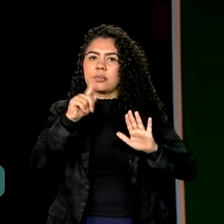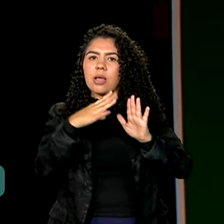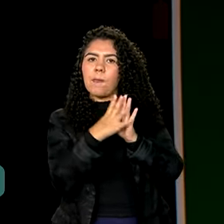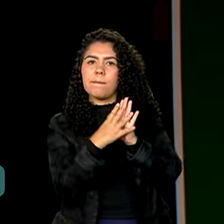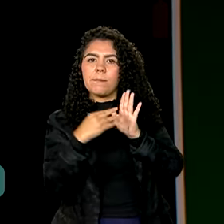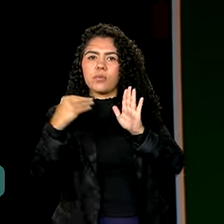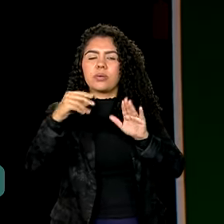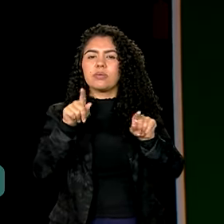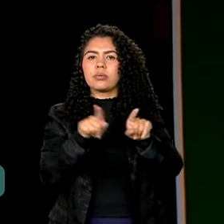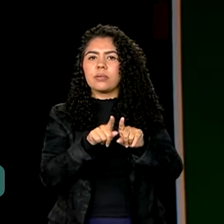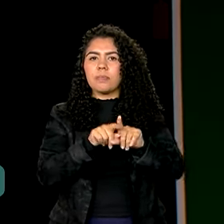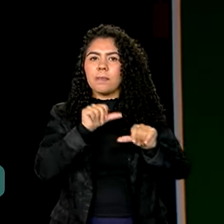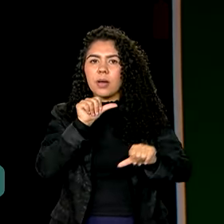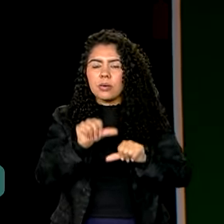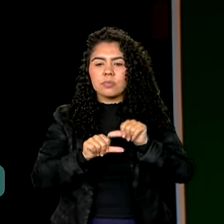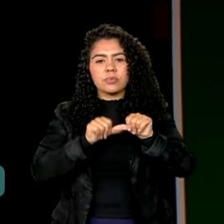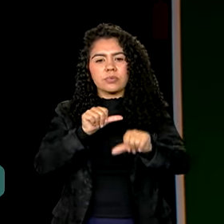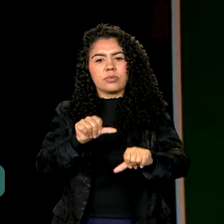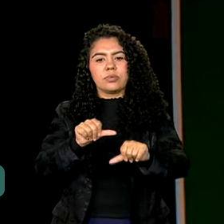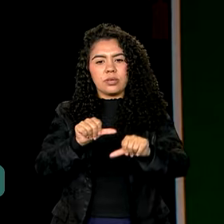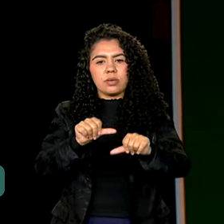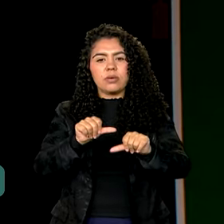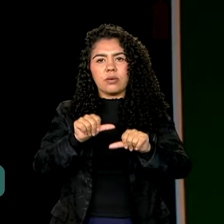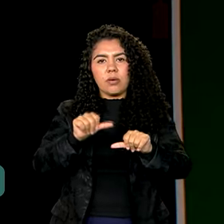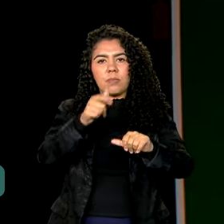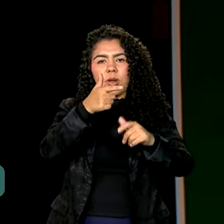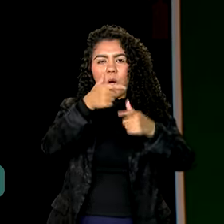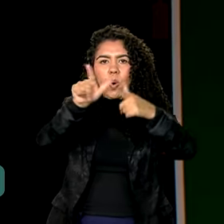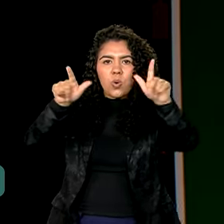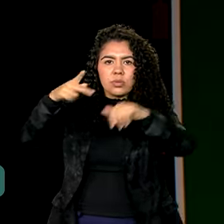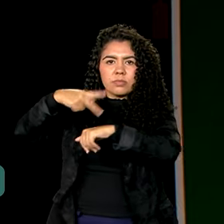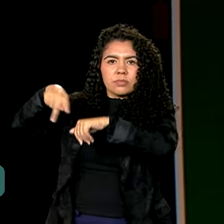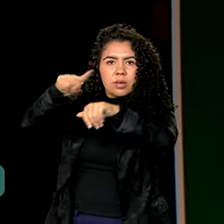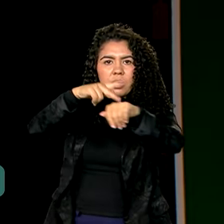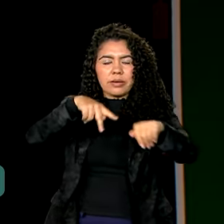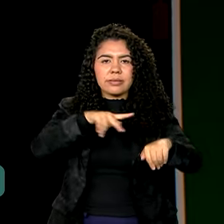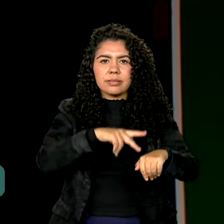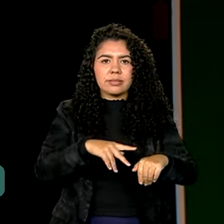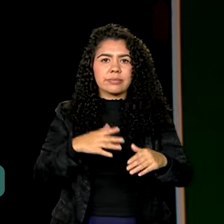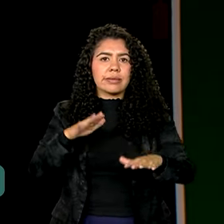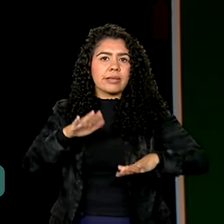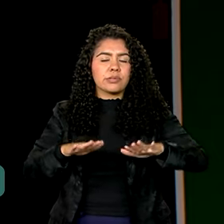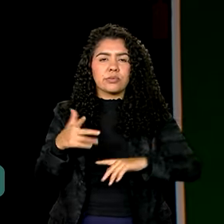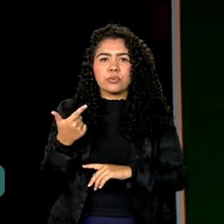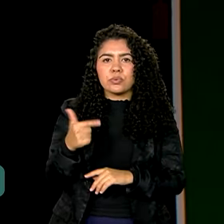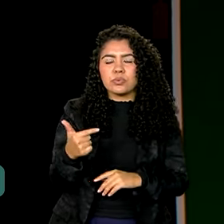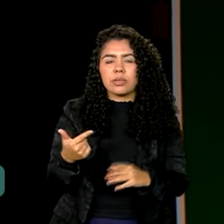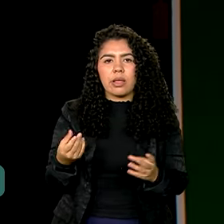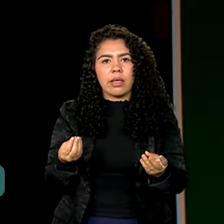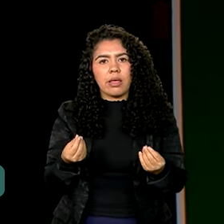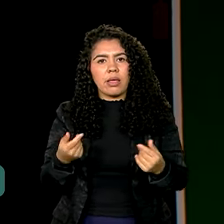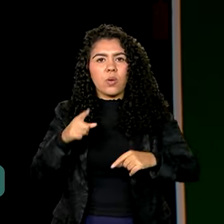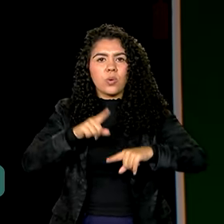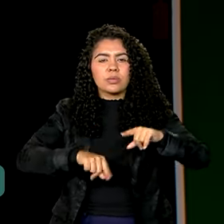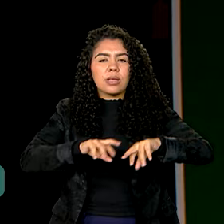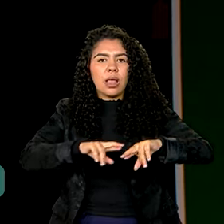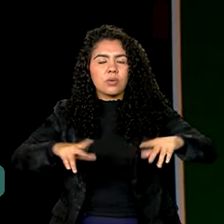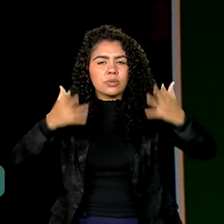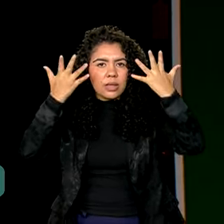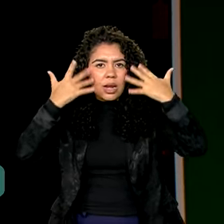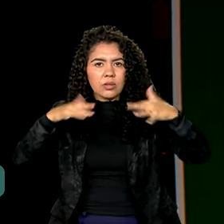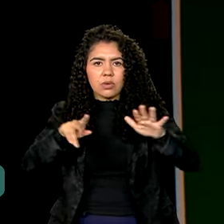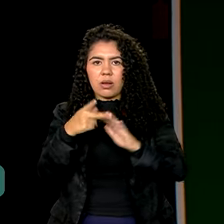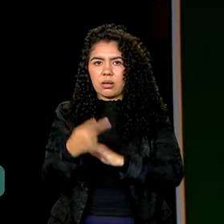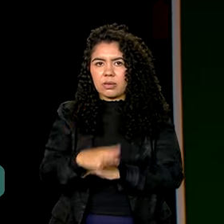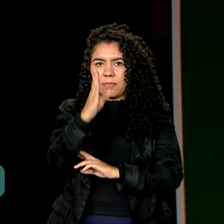de transição para os demais países que não têm à sua disposição, muitas vezes, os recursos naturais que o Brasil